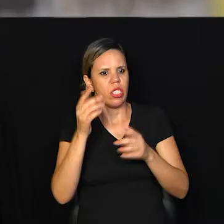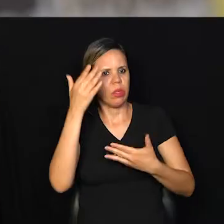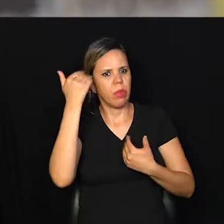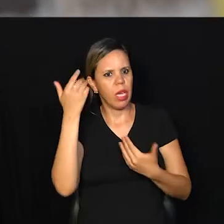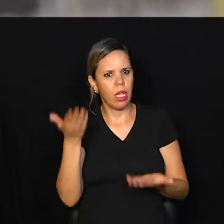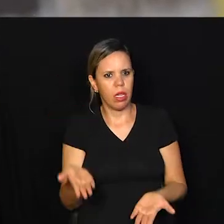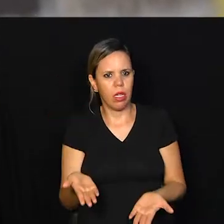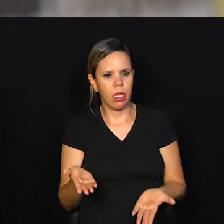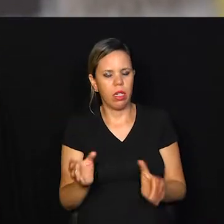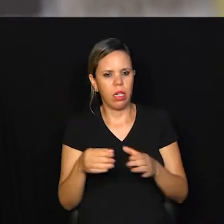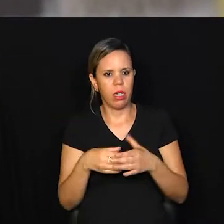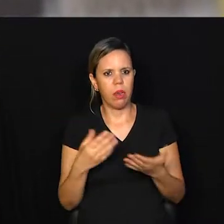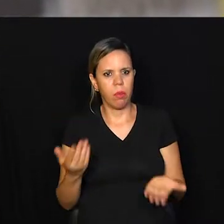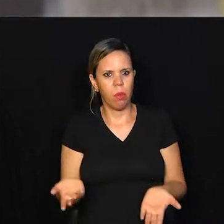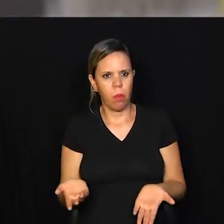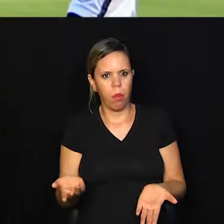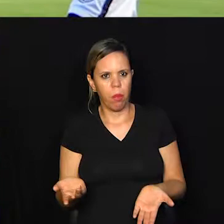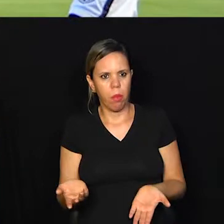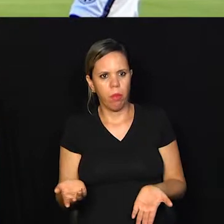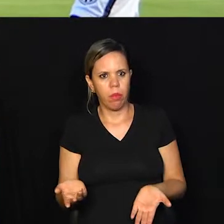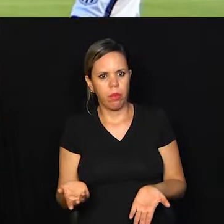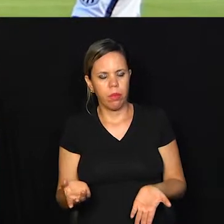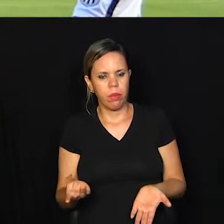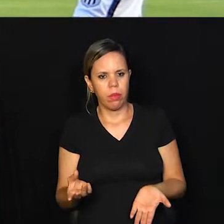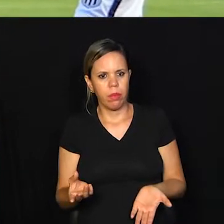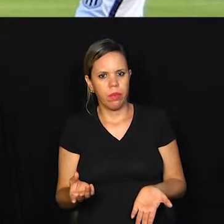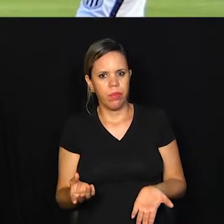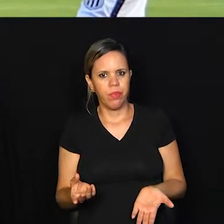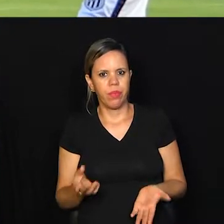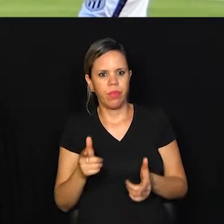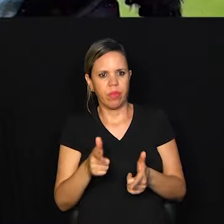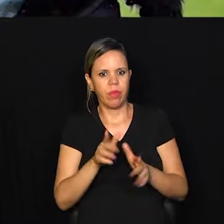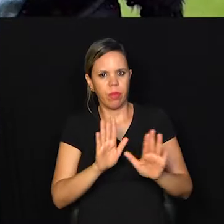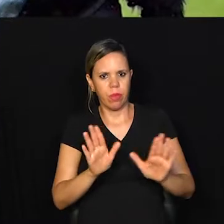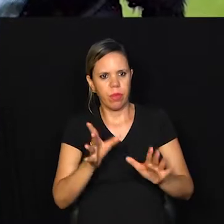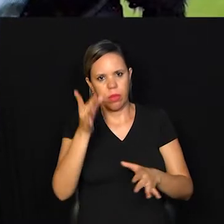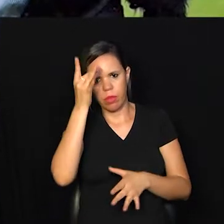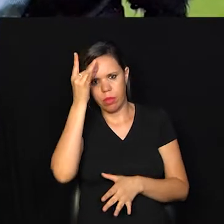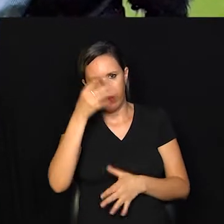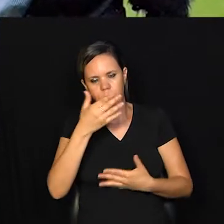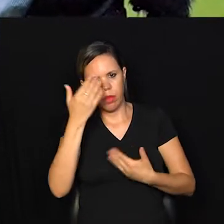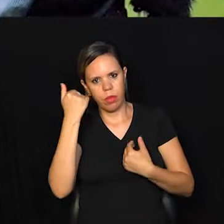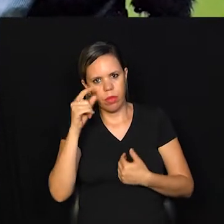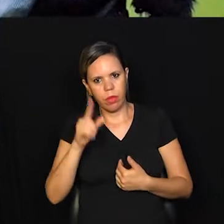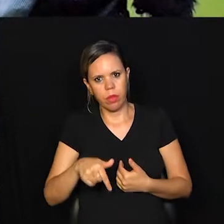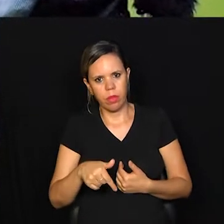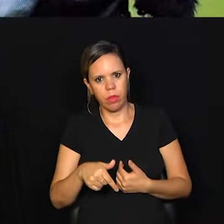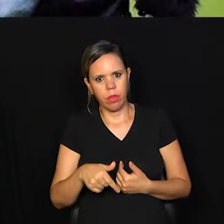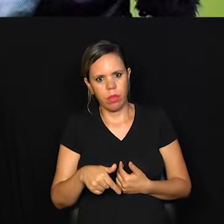assimila isso, né? Quer dizer, ao invés de rechaçar, assimila o macaco, a macaca